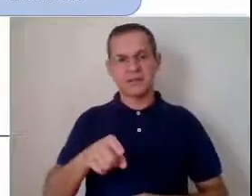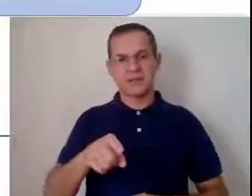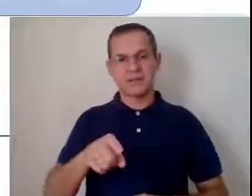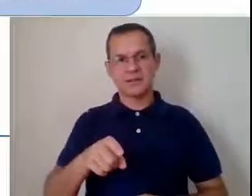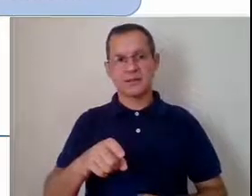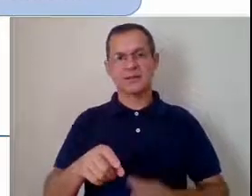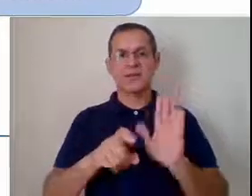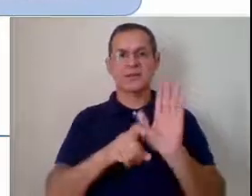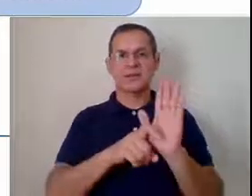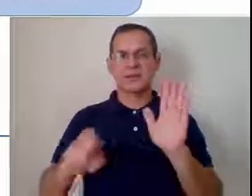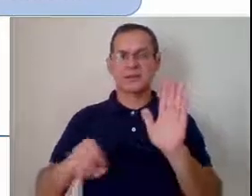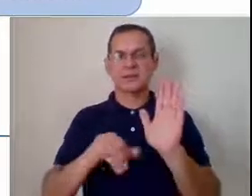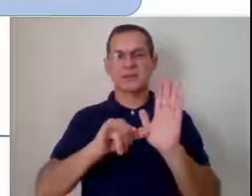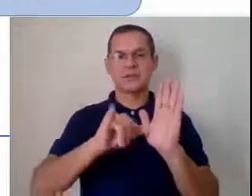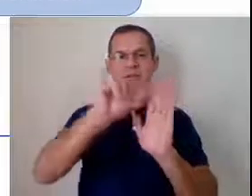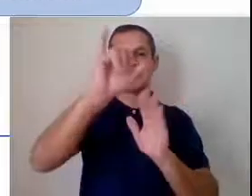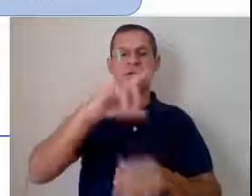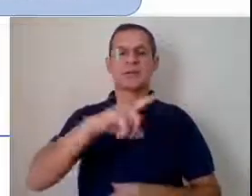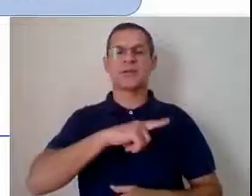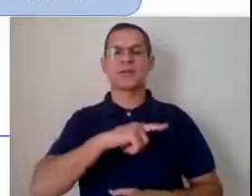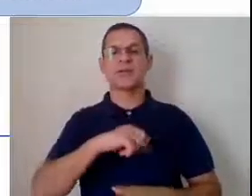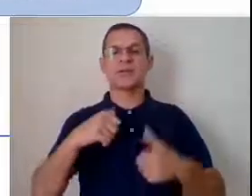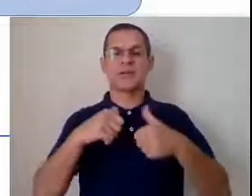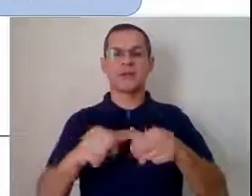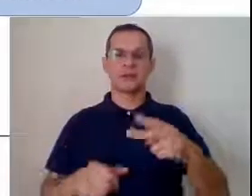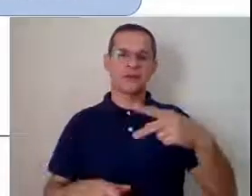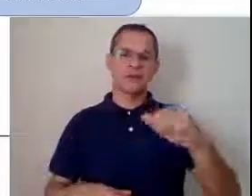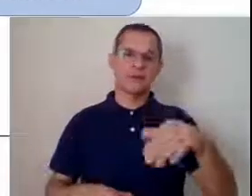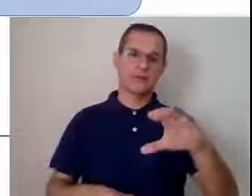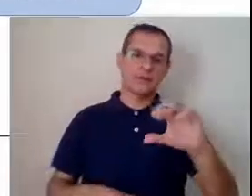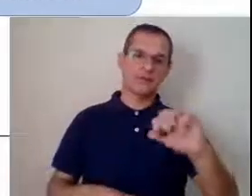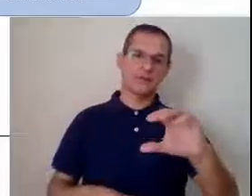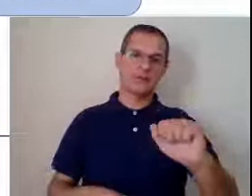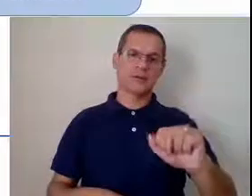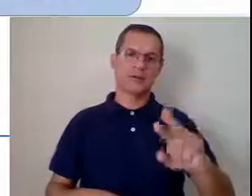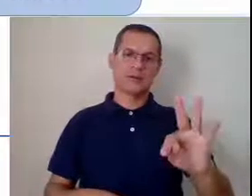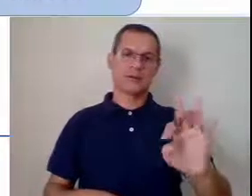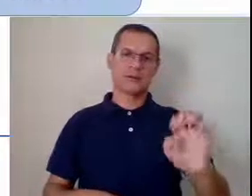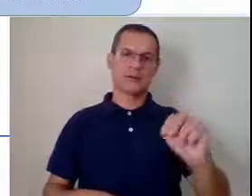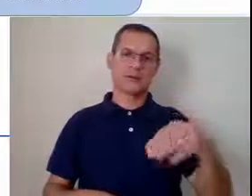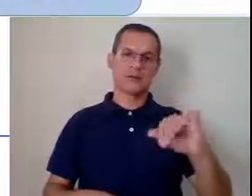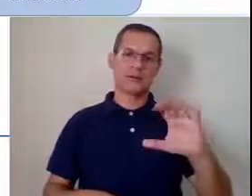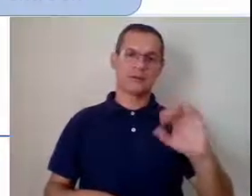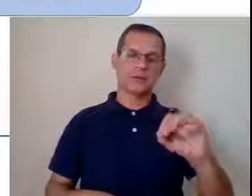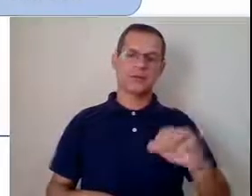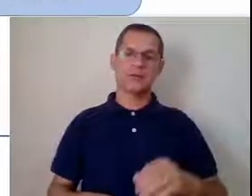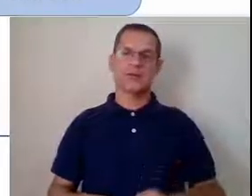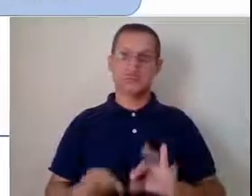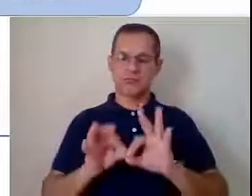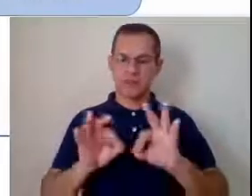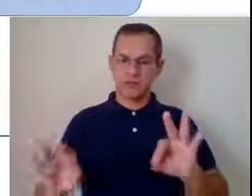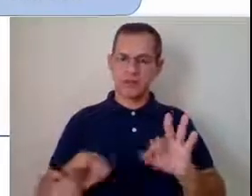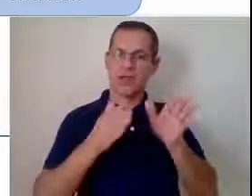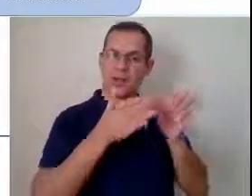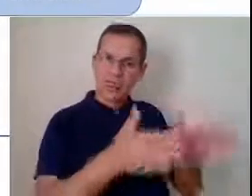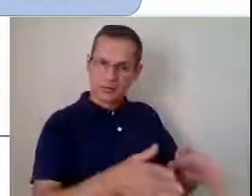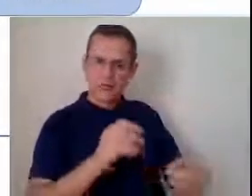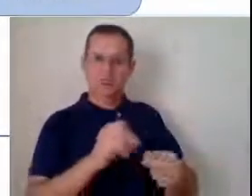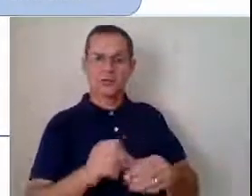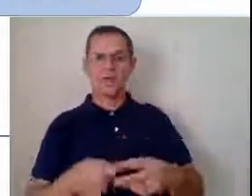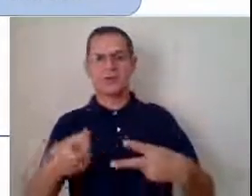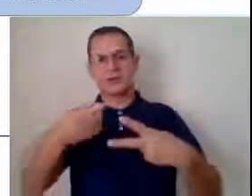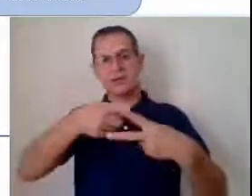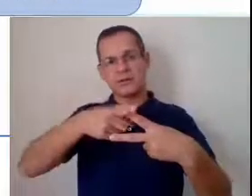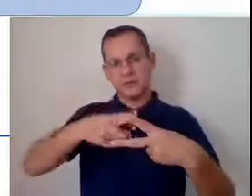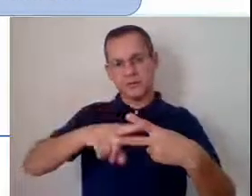e y, eu tenho esse plano cartesiano, tá? retas perpendiculares formam um ângulo